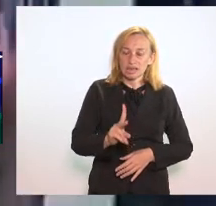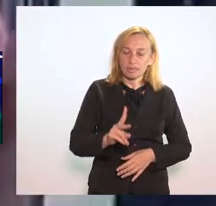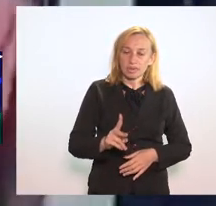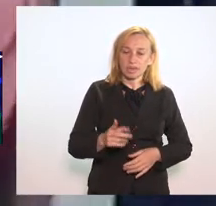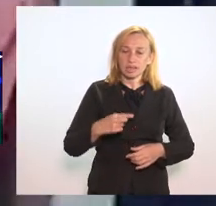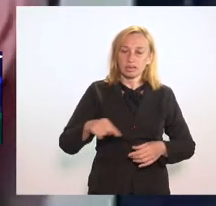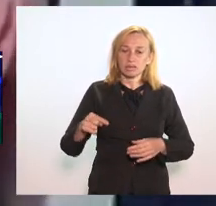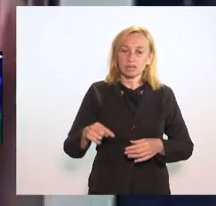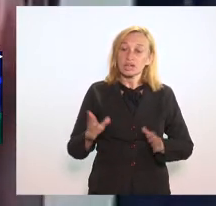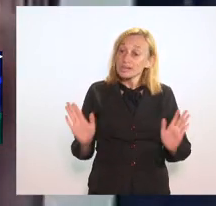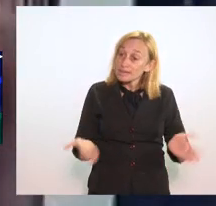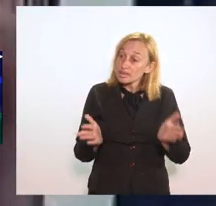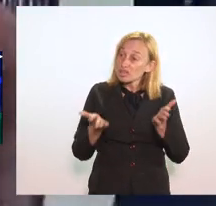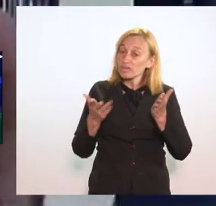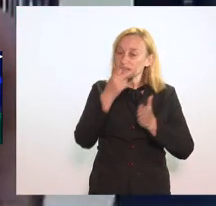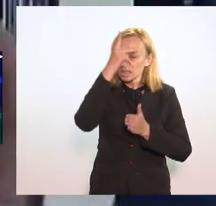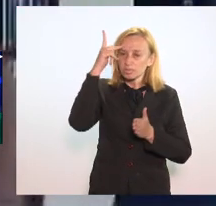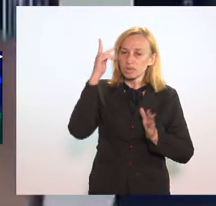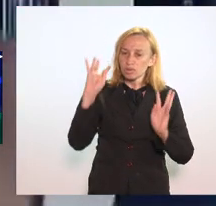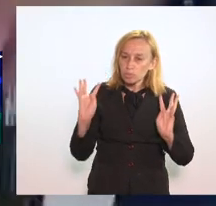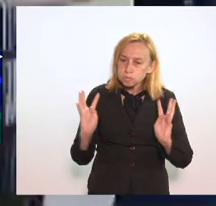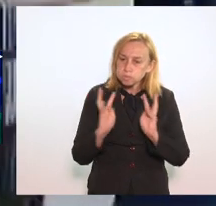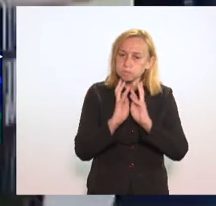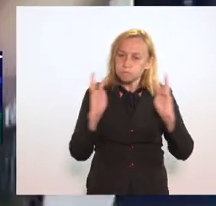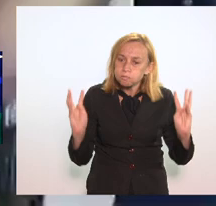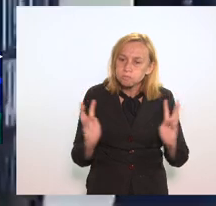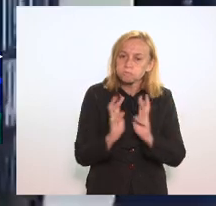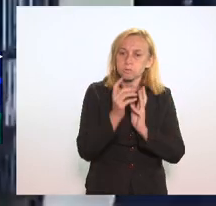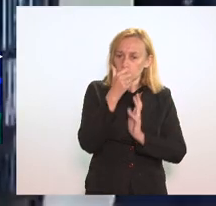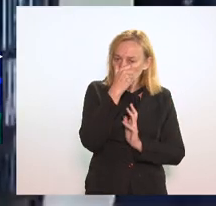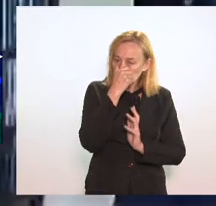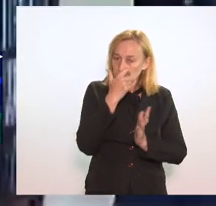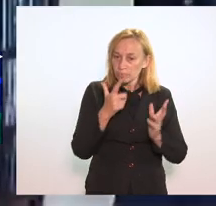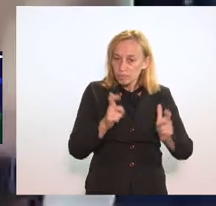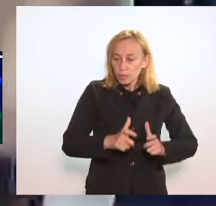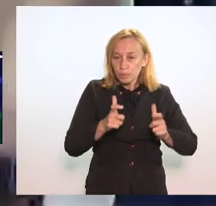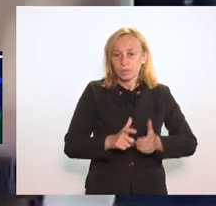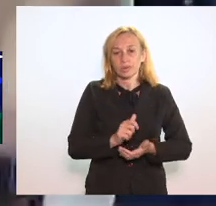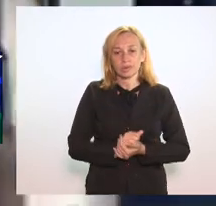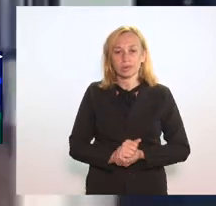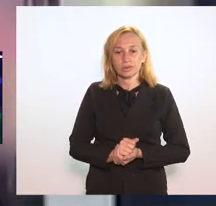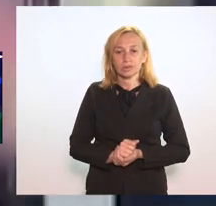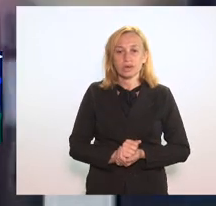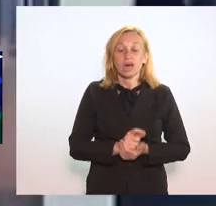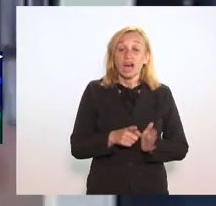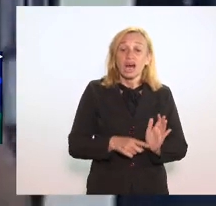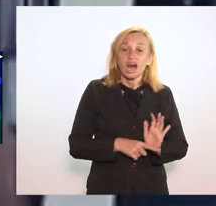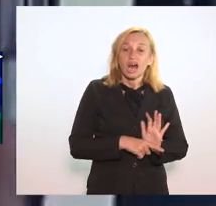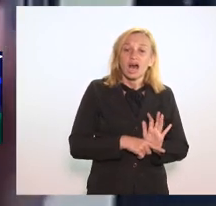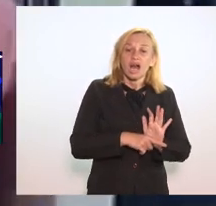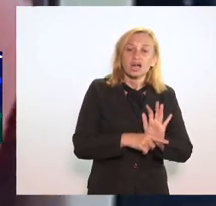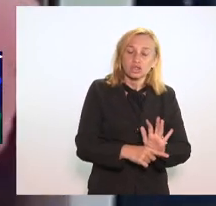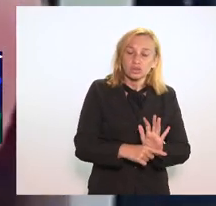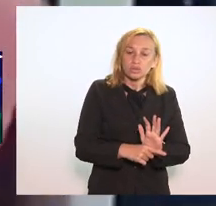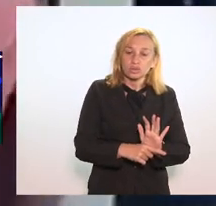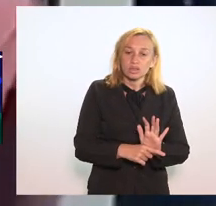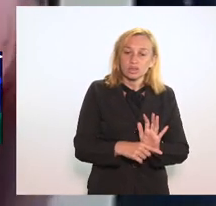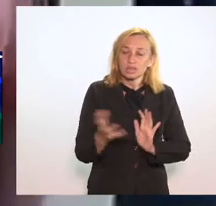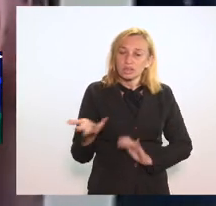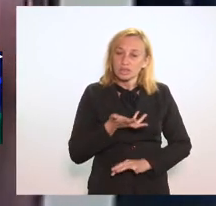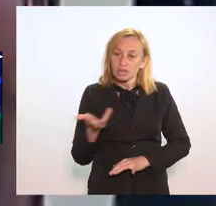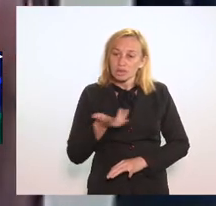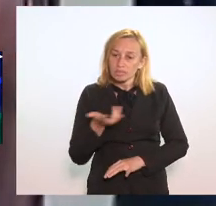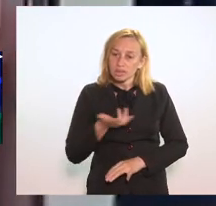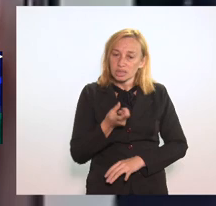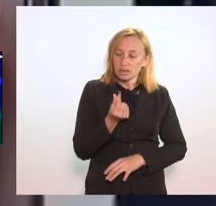incentivo à mão o segundo o auxílio de e Vegeta para sempre economia